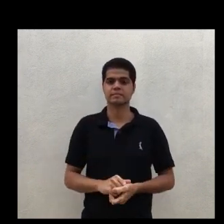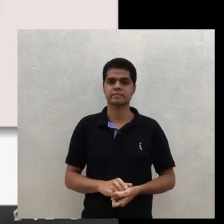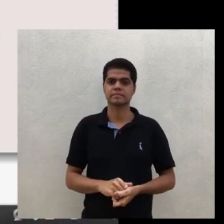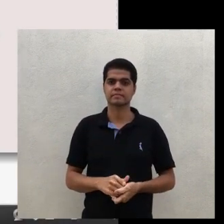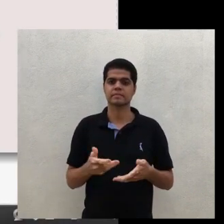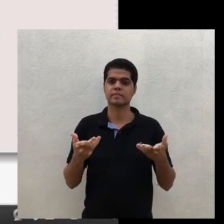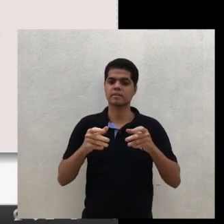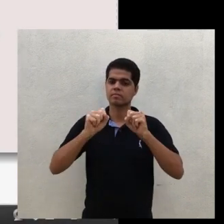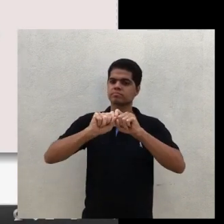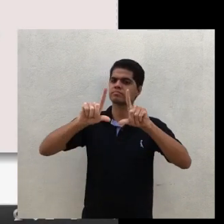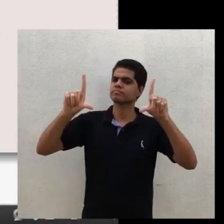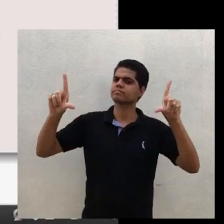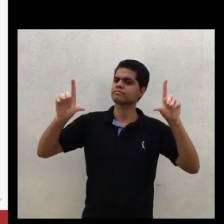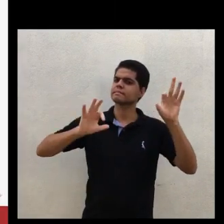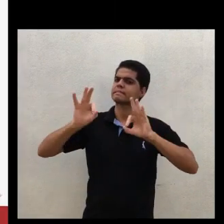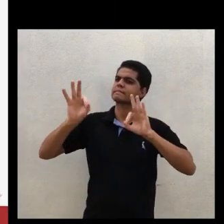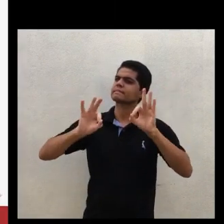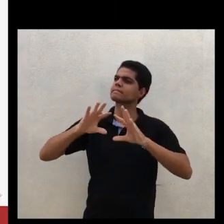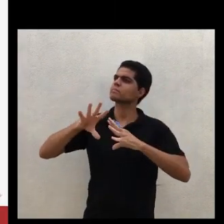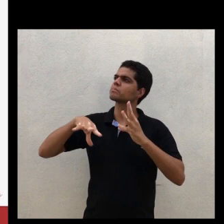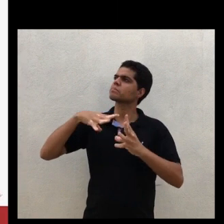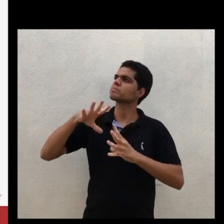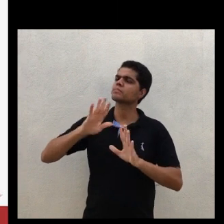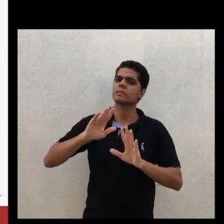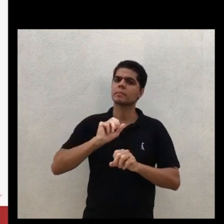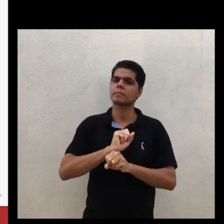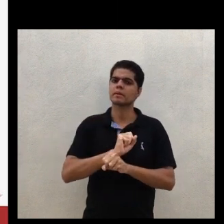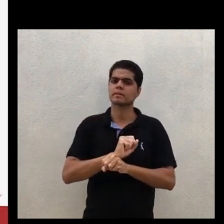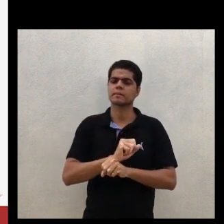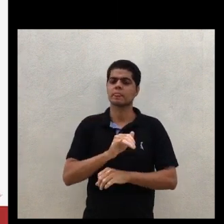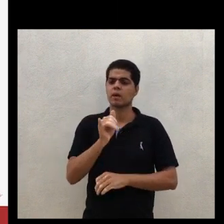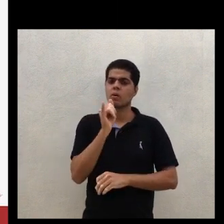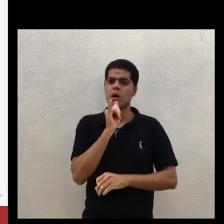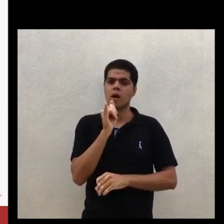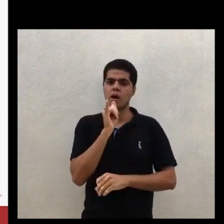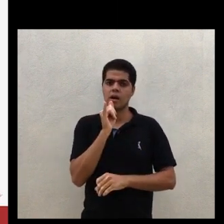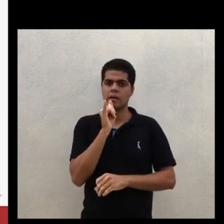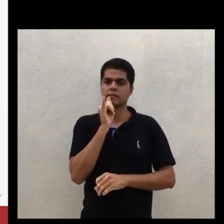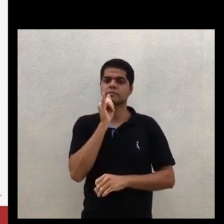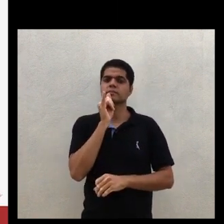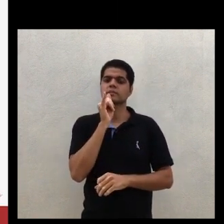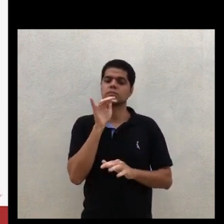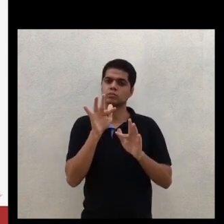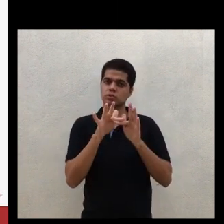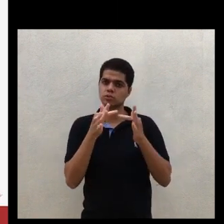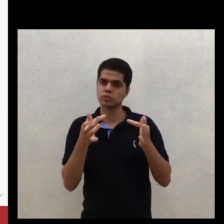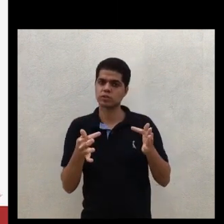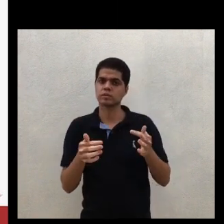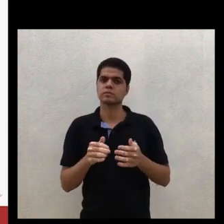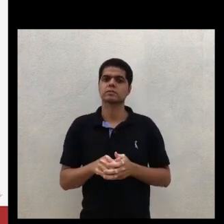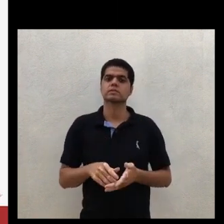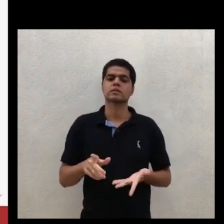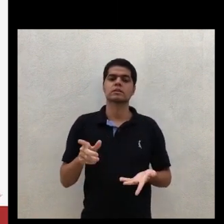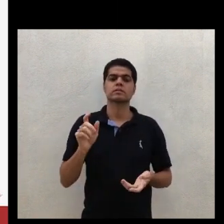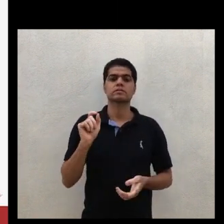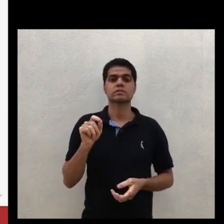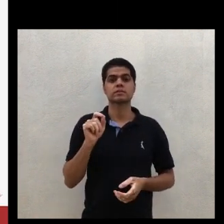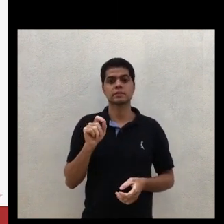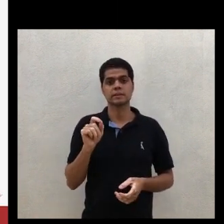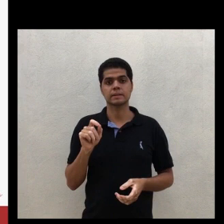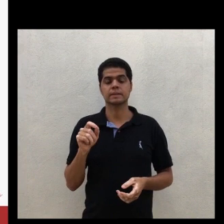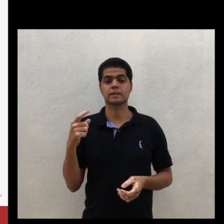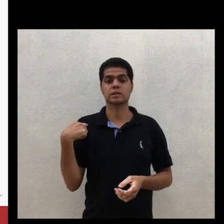me entender aqui com a minha apresentação. Espera aí. Eu dei um exemplo bem simples, né, de que a